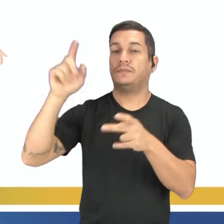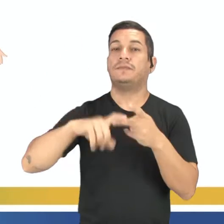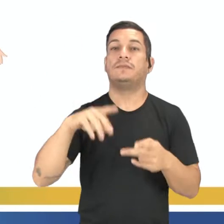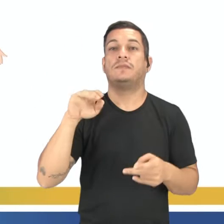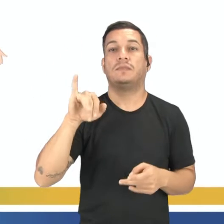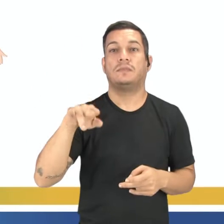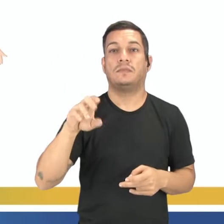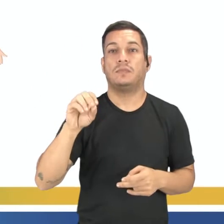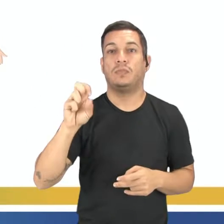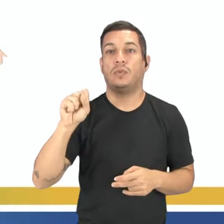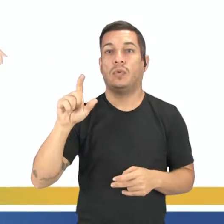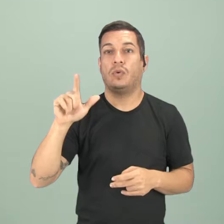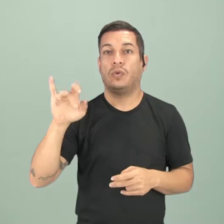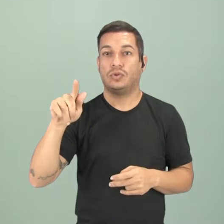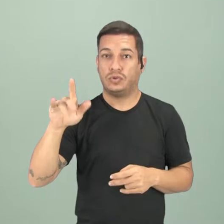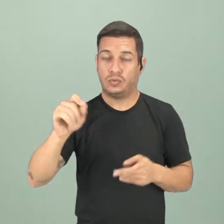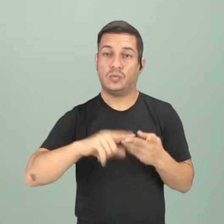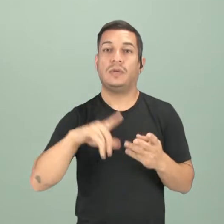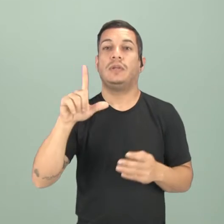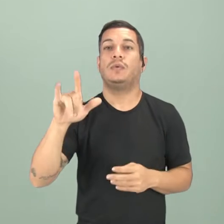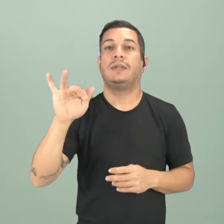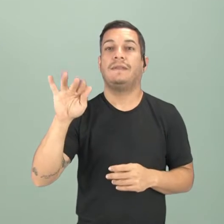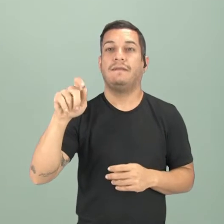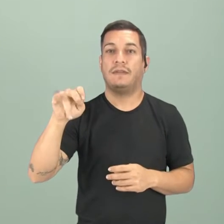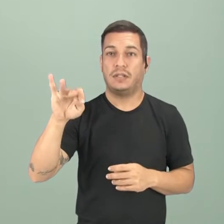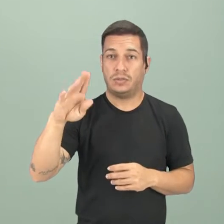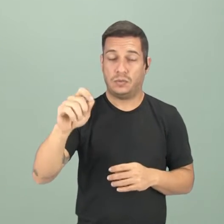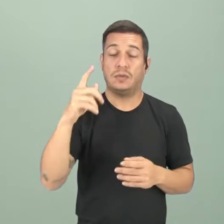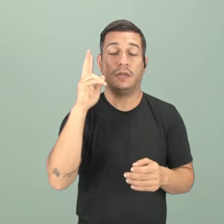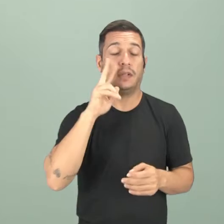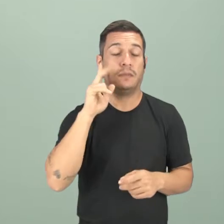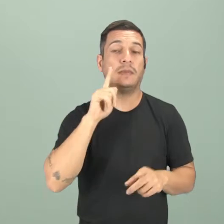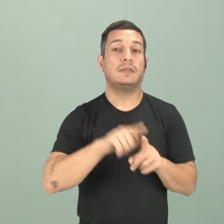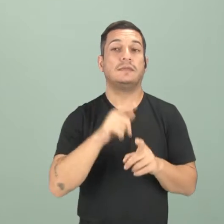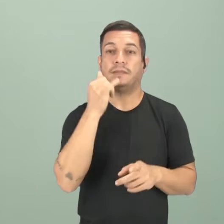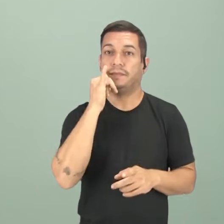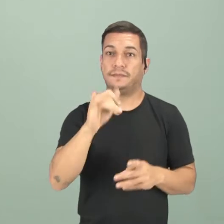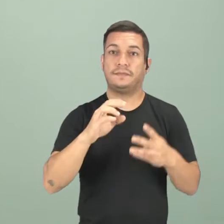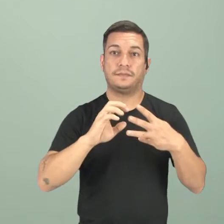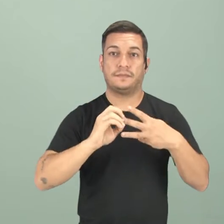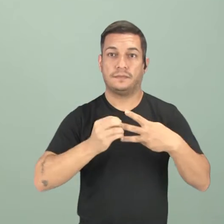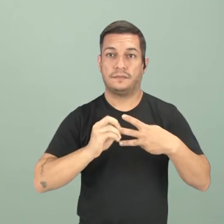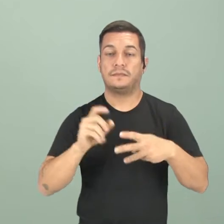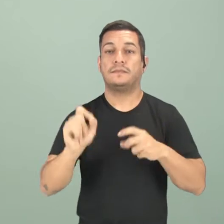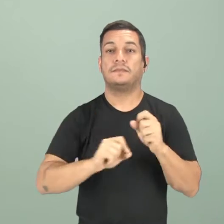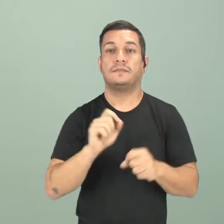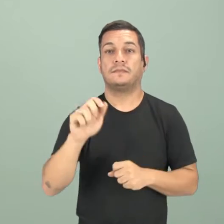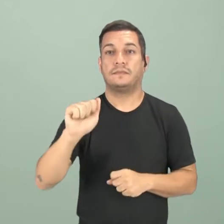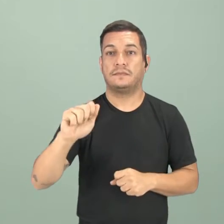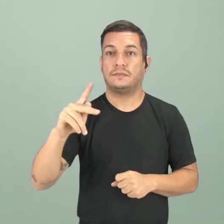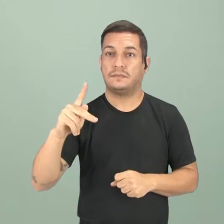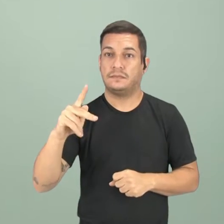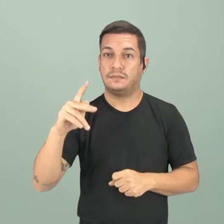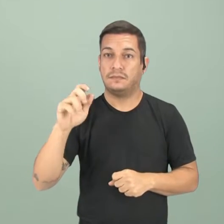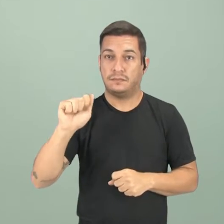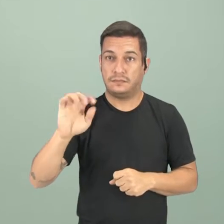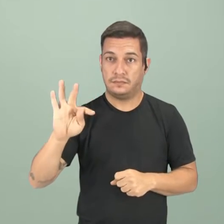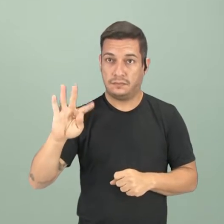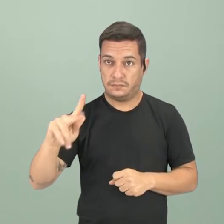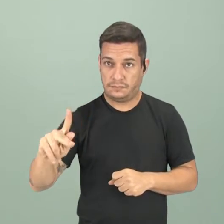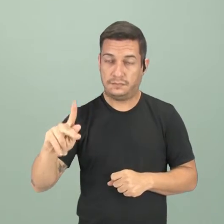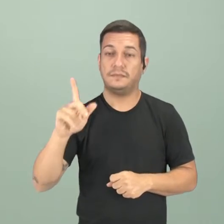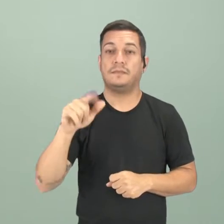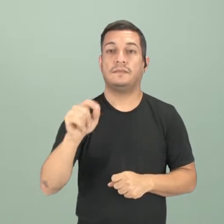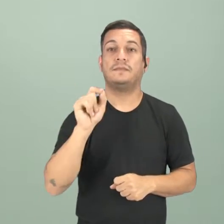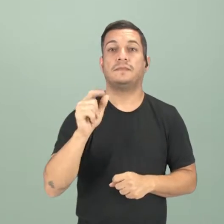linfático. Lembrando ainda que o grande motor de energia dessa célula é o ATP, tá bom? É ele que